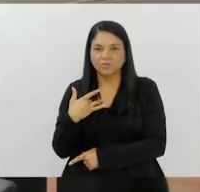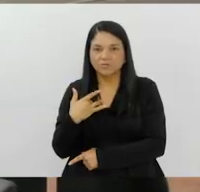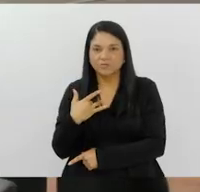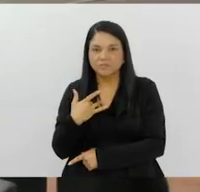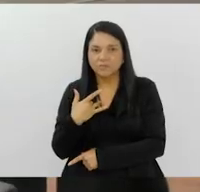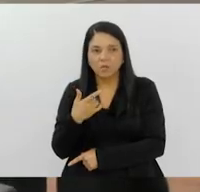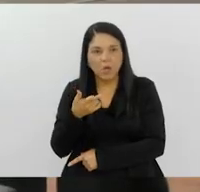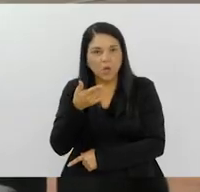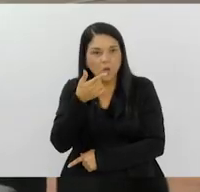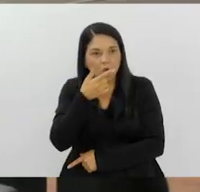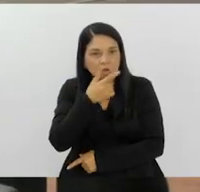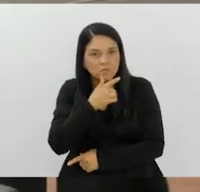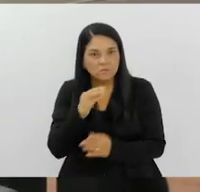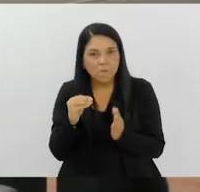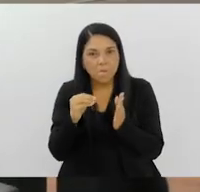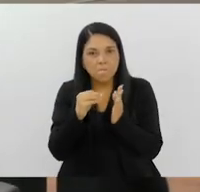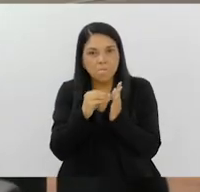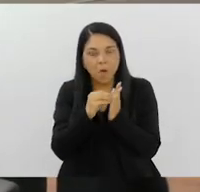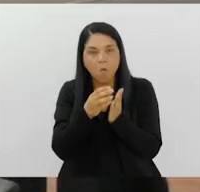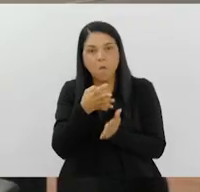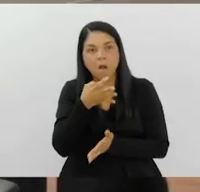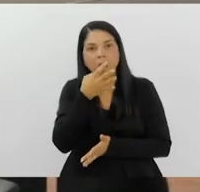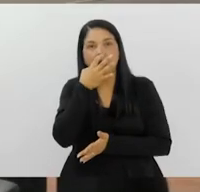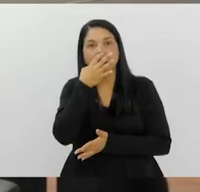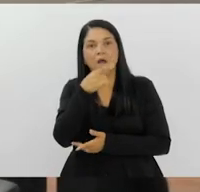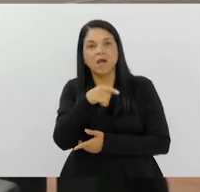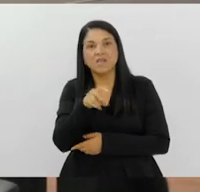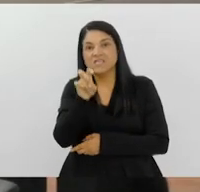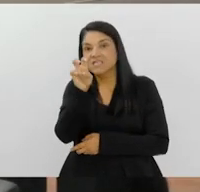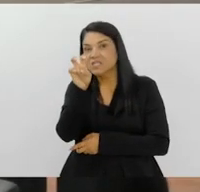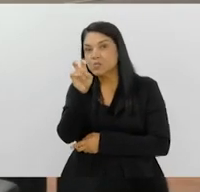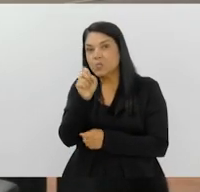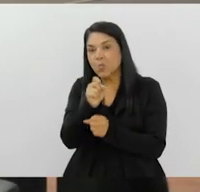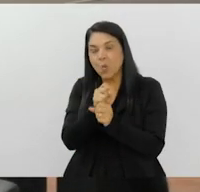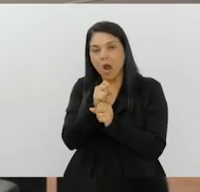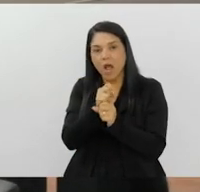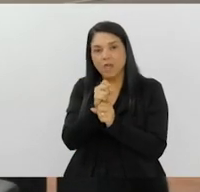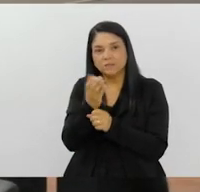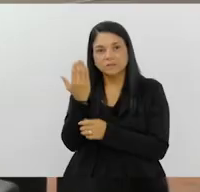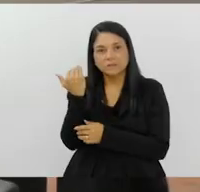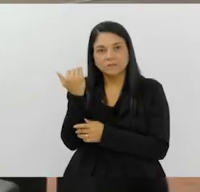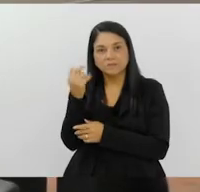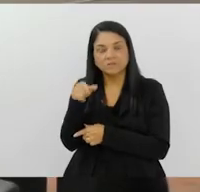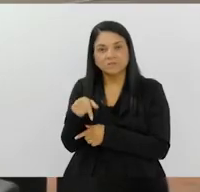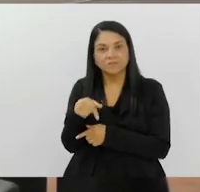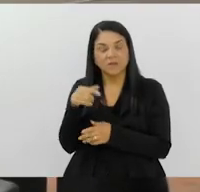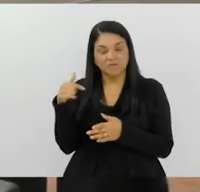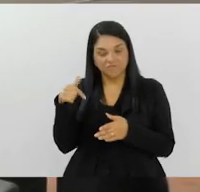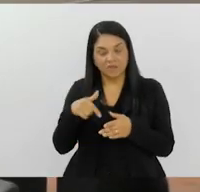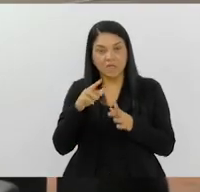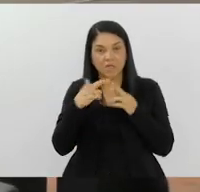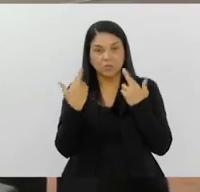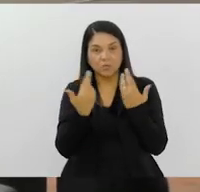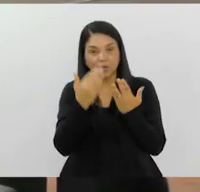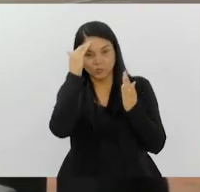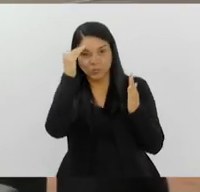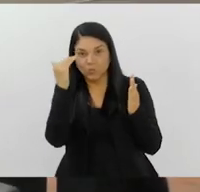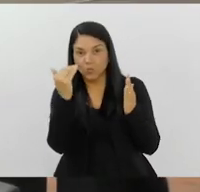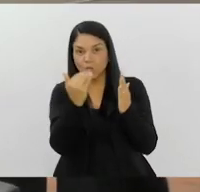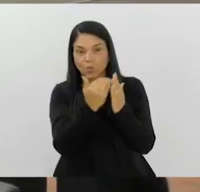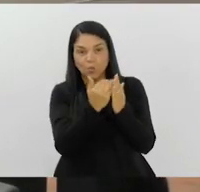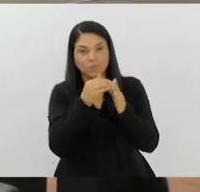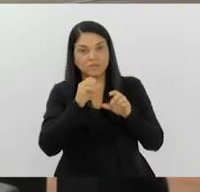colocar e não tem 5 anos quando o viemos até o m para o cumpra-se a questão da